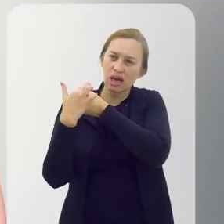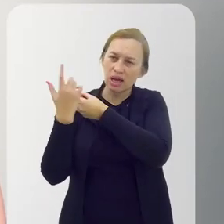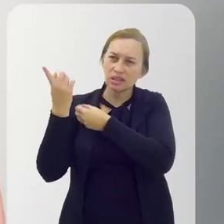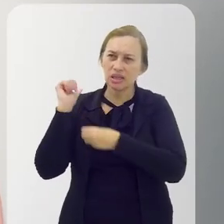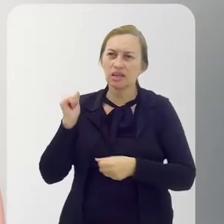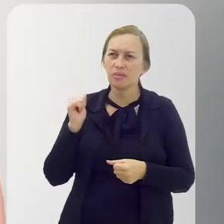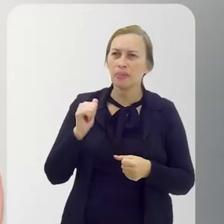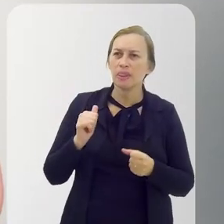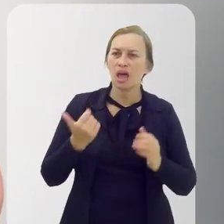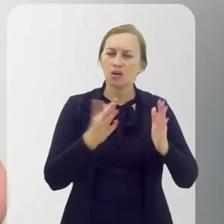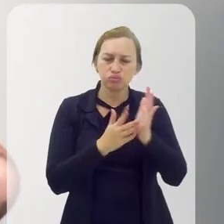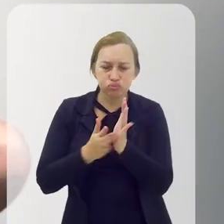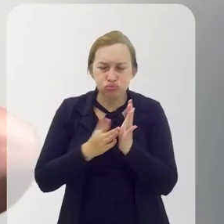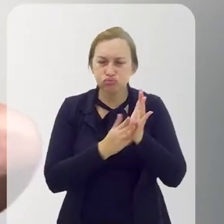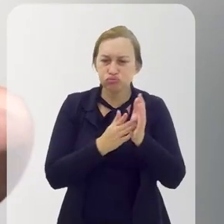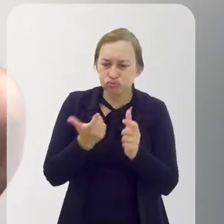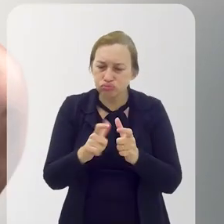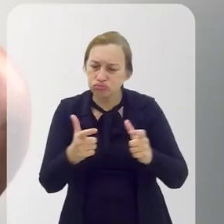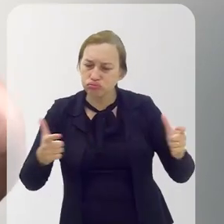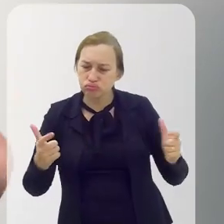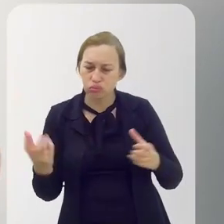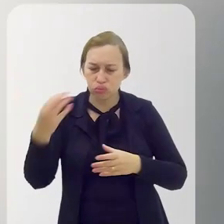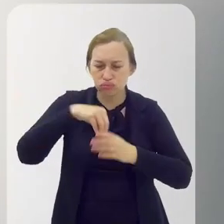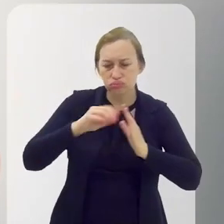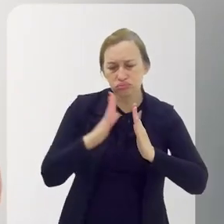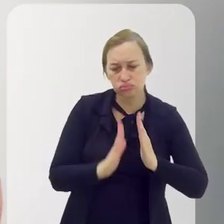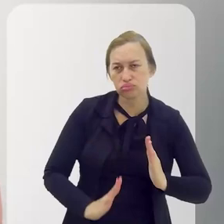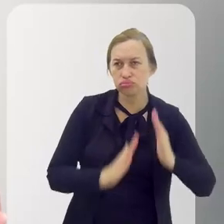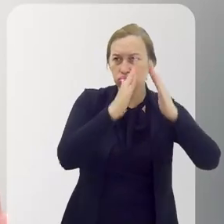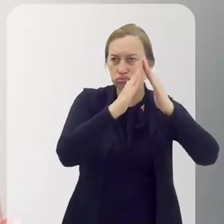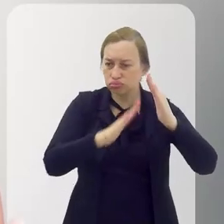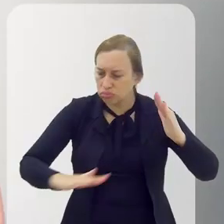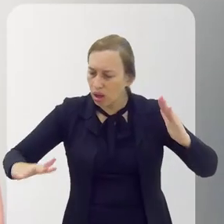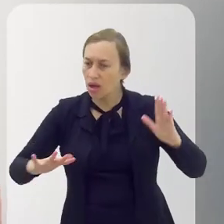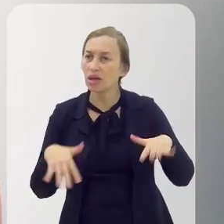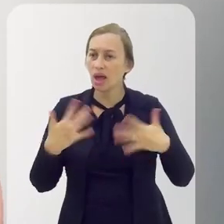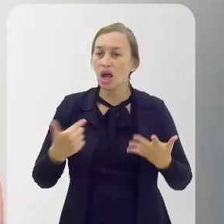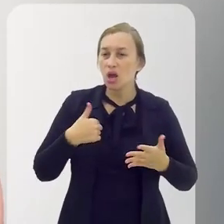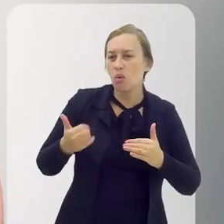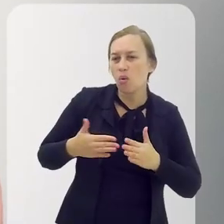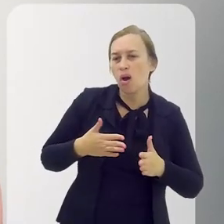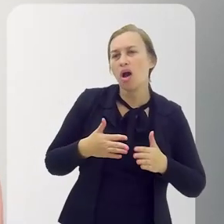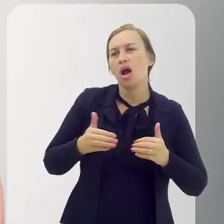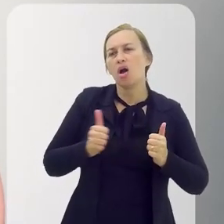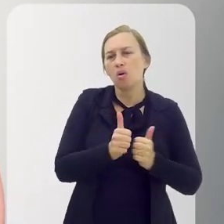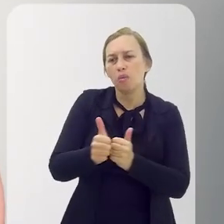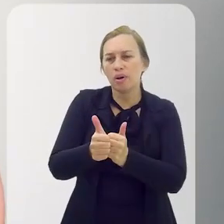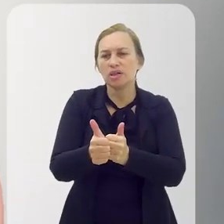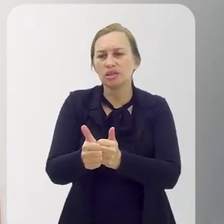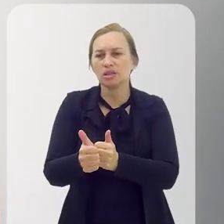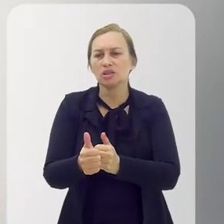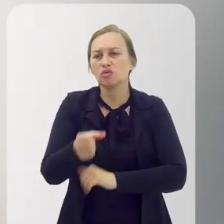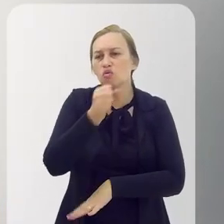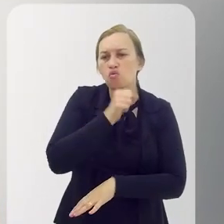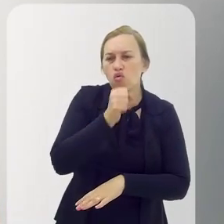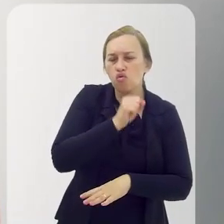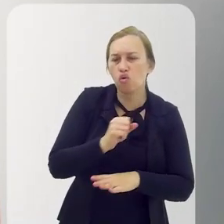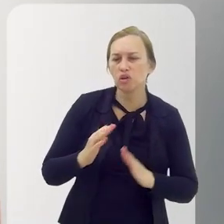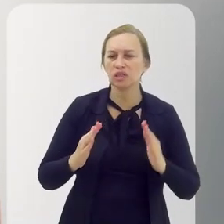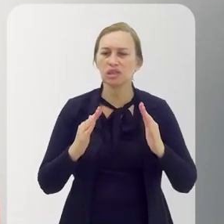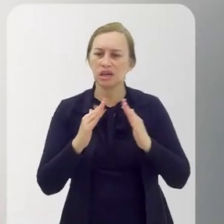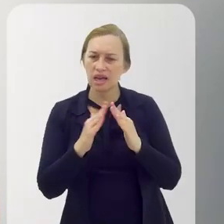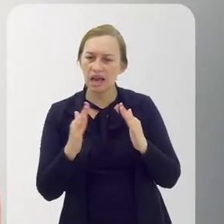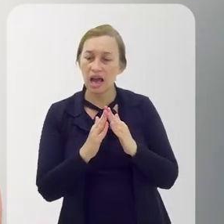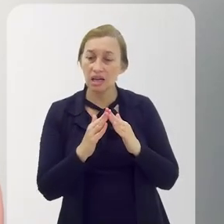início das escolas de samba, a gente vê essa escola de samba crescendo dentro de terreiros. E eu acompanhando o terreiro do meu avô